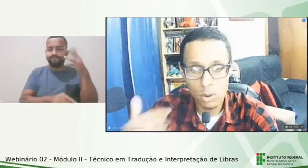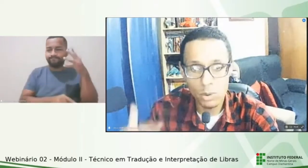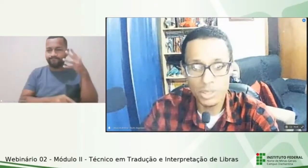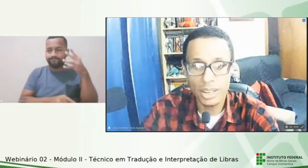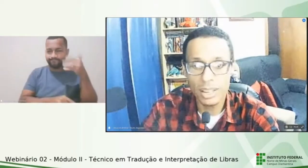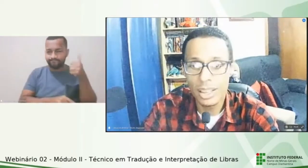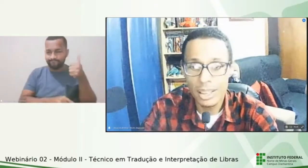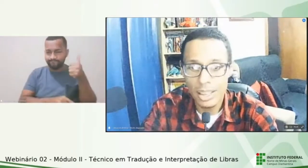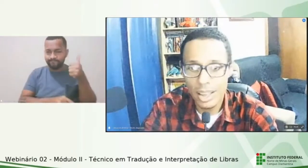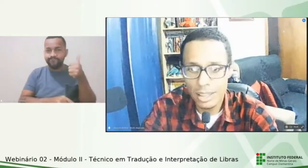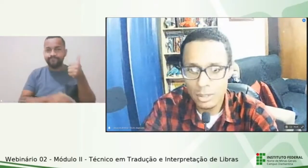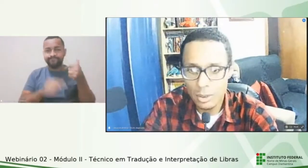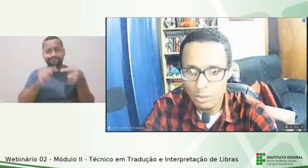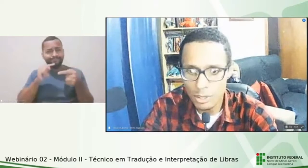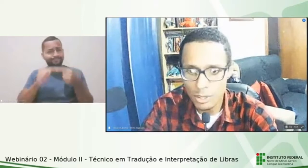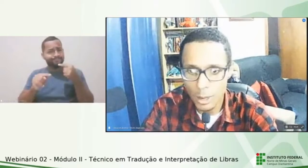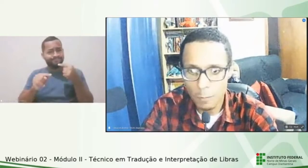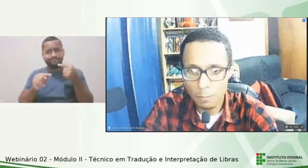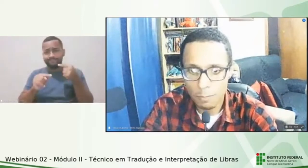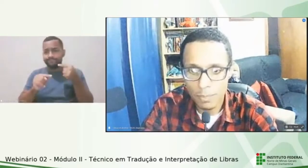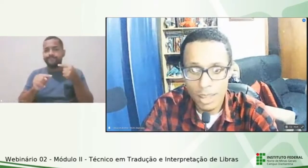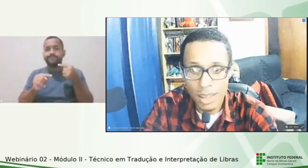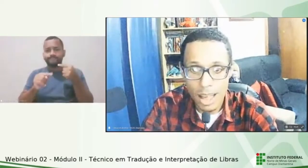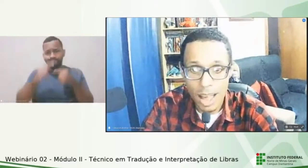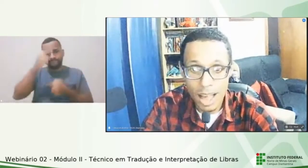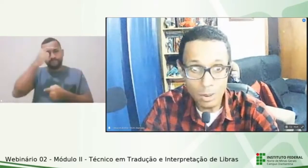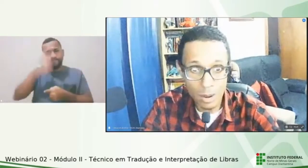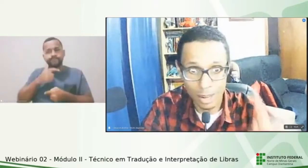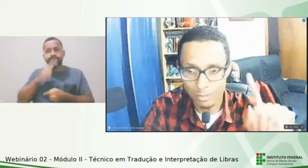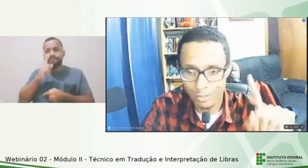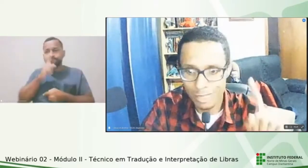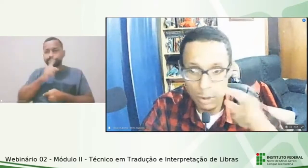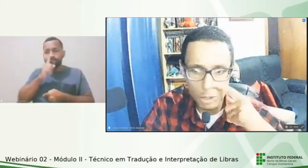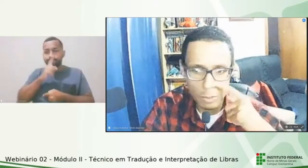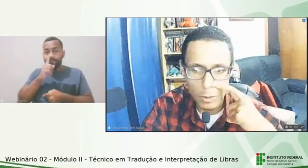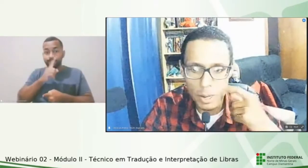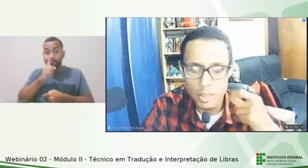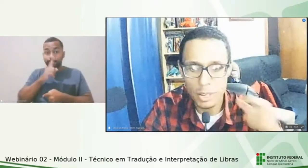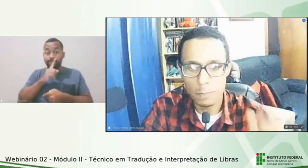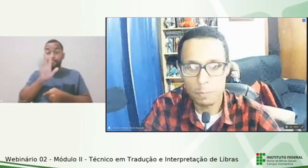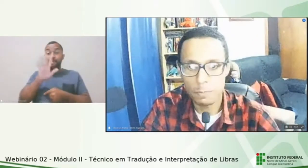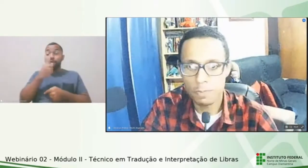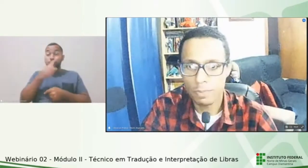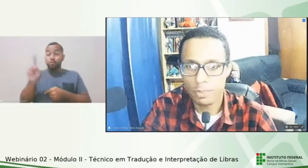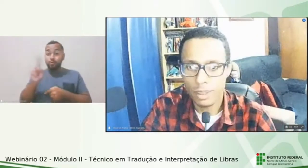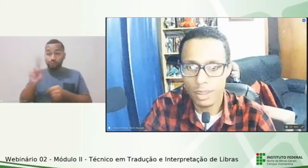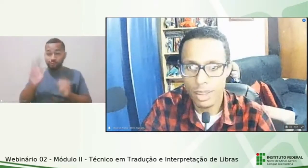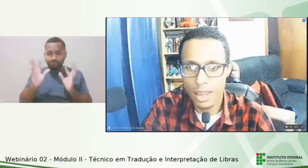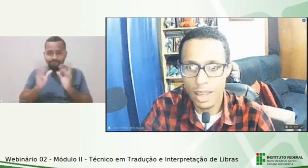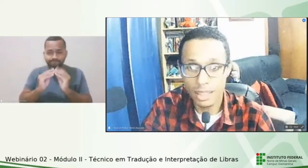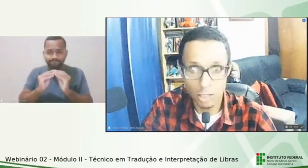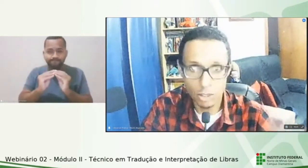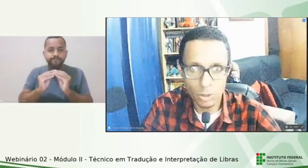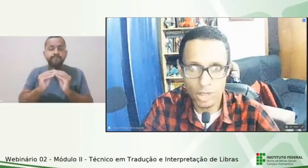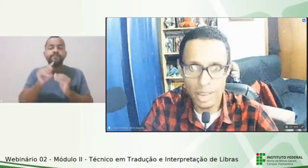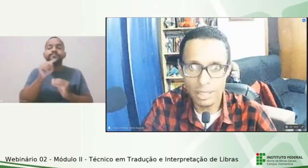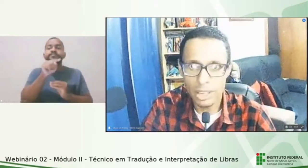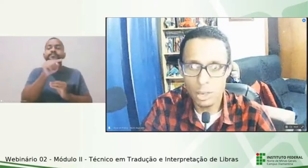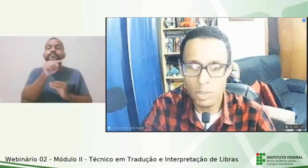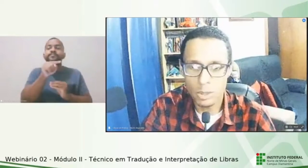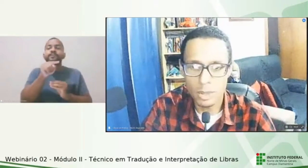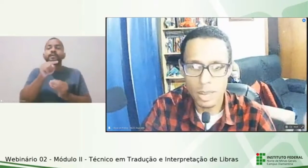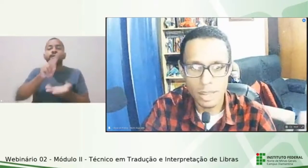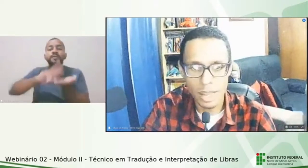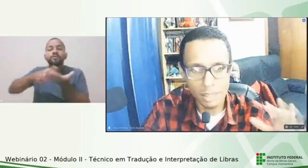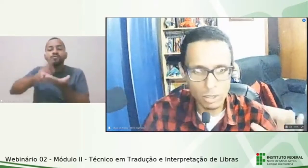Alguma coisa está errada com você. Agora, a última coisa é a tradução direta, né,